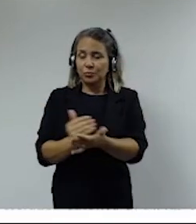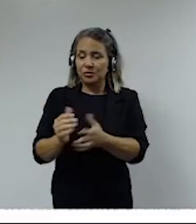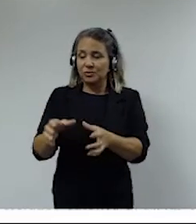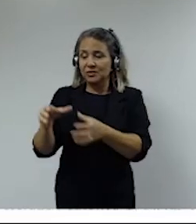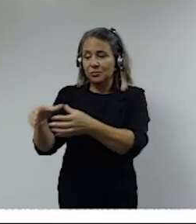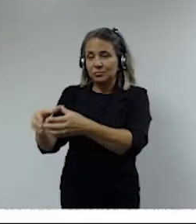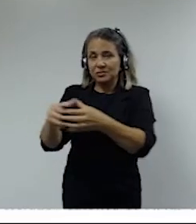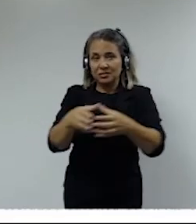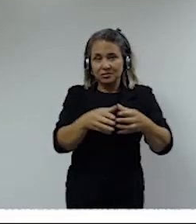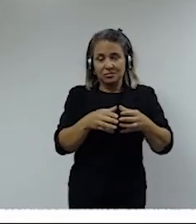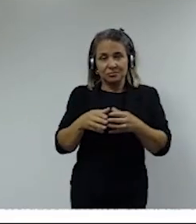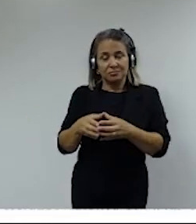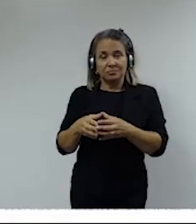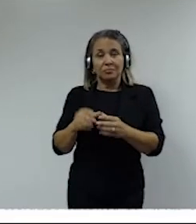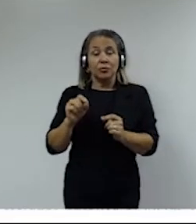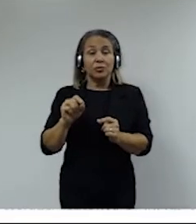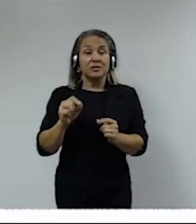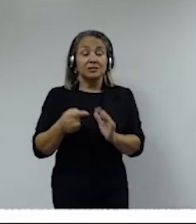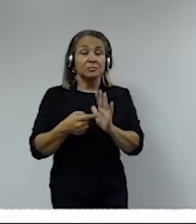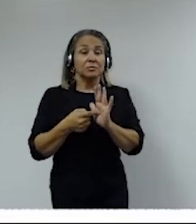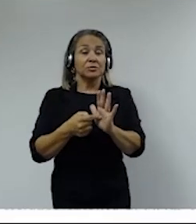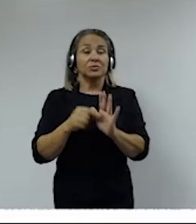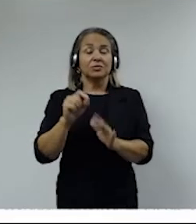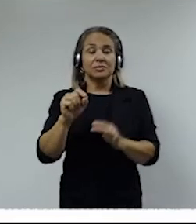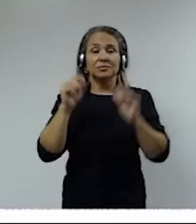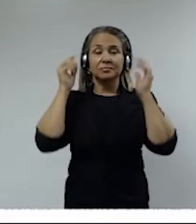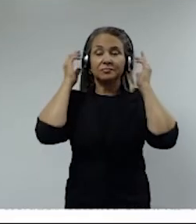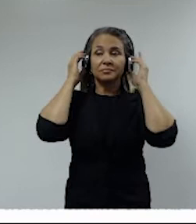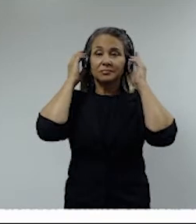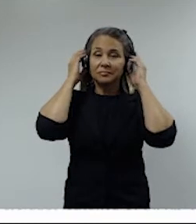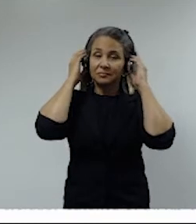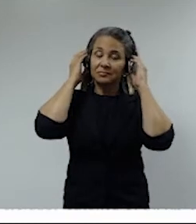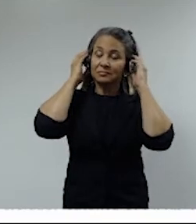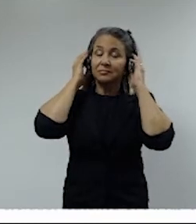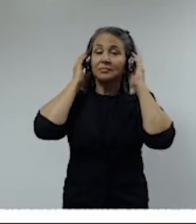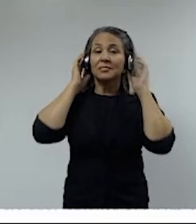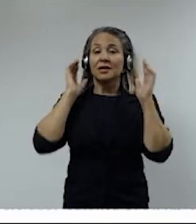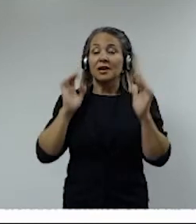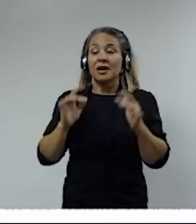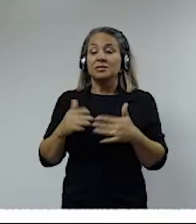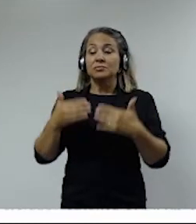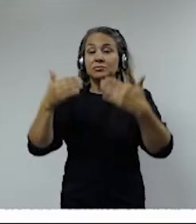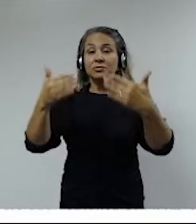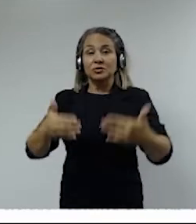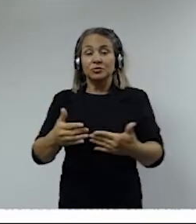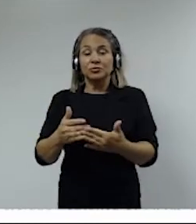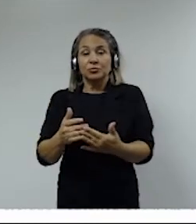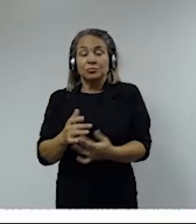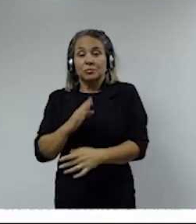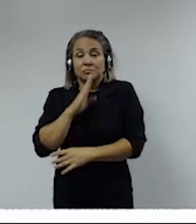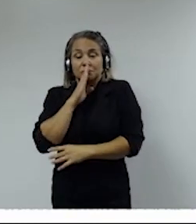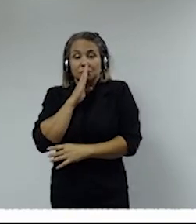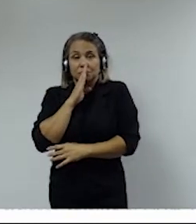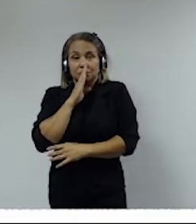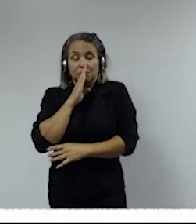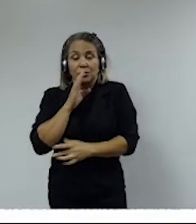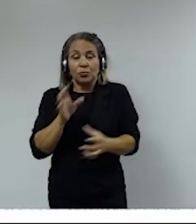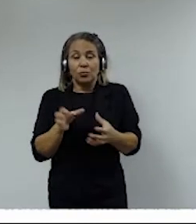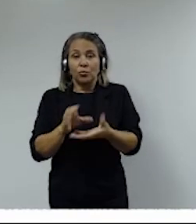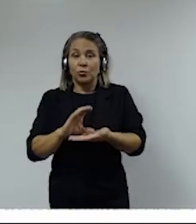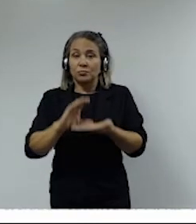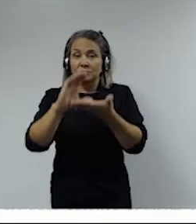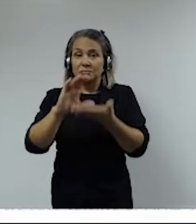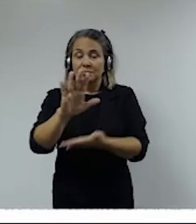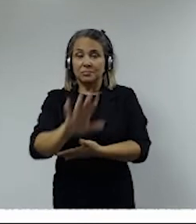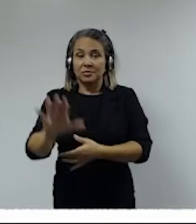E aí, o que se levantou? Diante de uma omissão, o Conselho Regional de Medicina